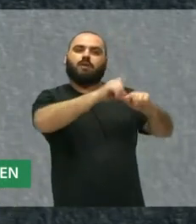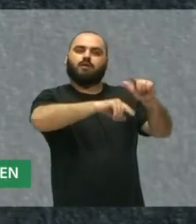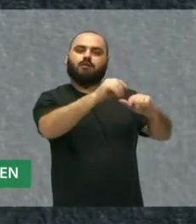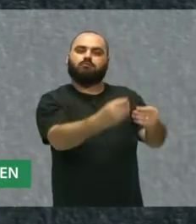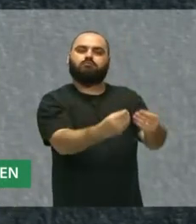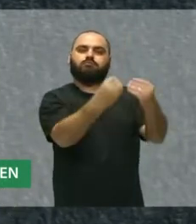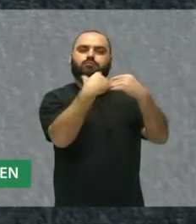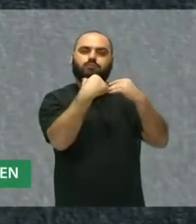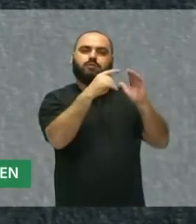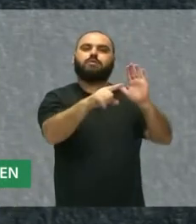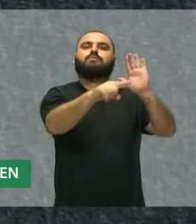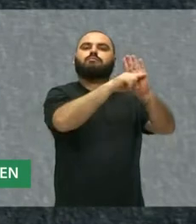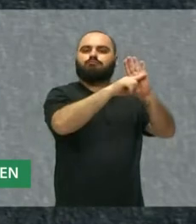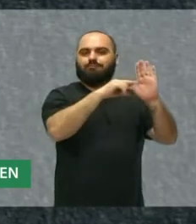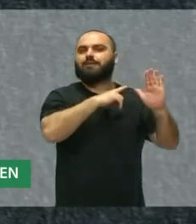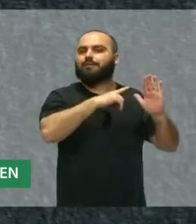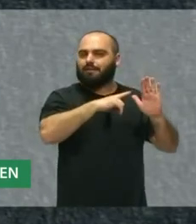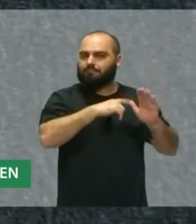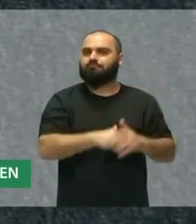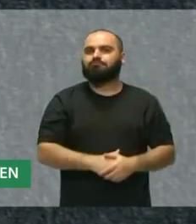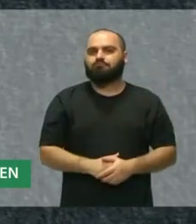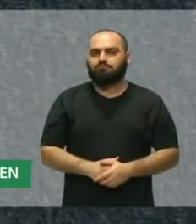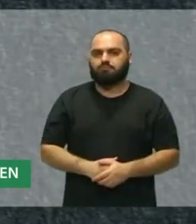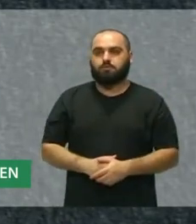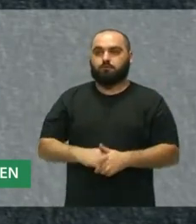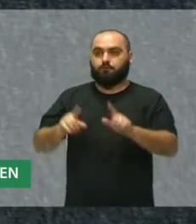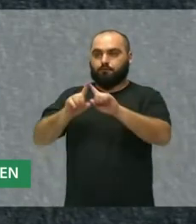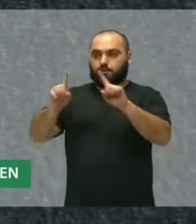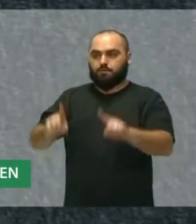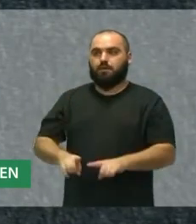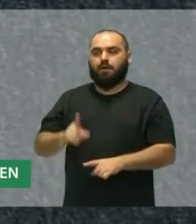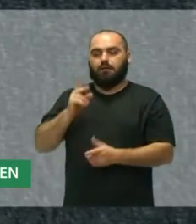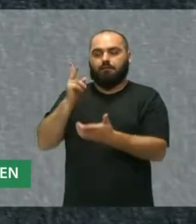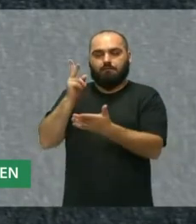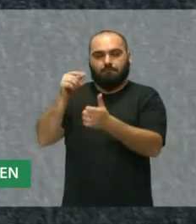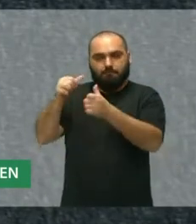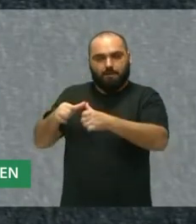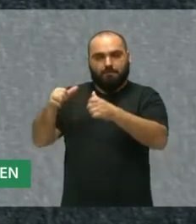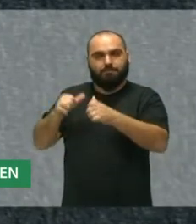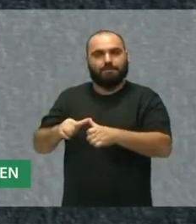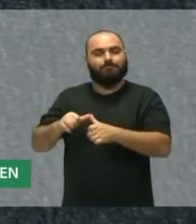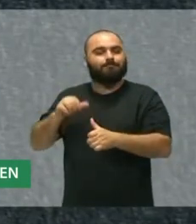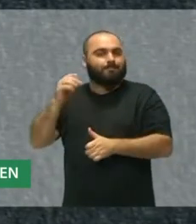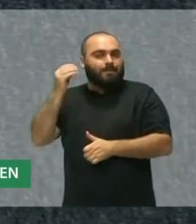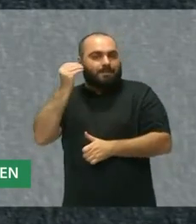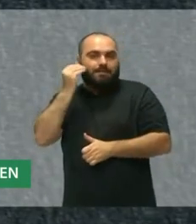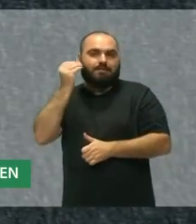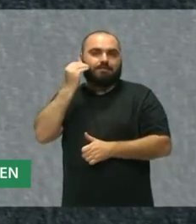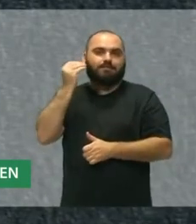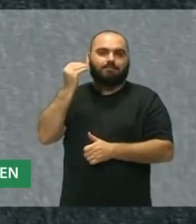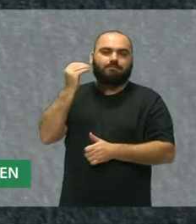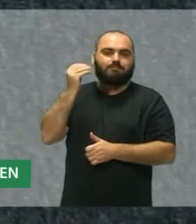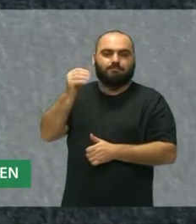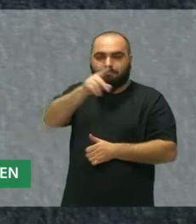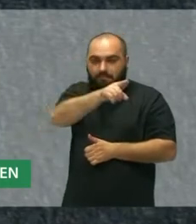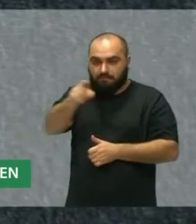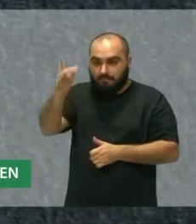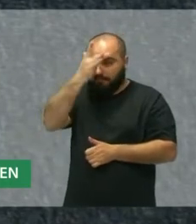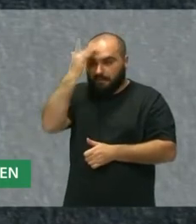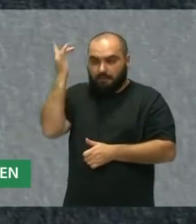Mantemos os nossos colaboradores em dia, isso para a gente é ponto de honra, até porque nós sabemos que essas pessoas com as suas